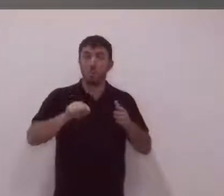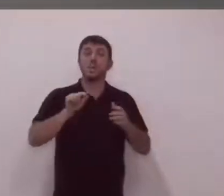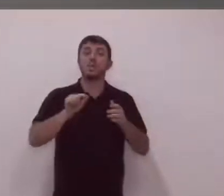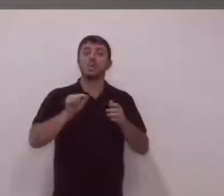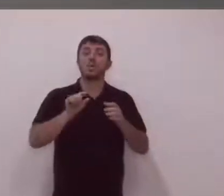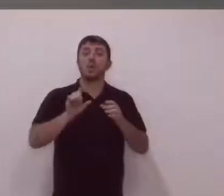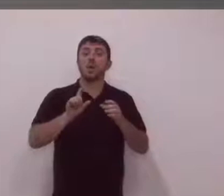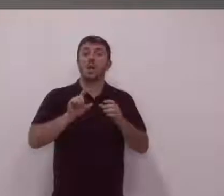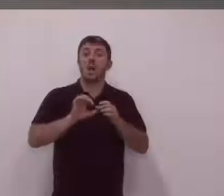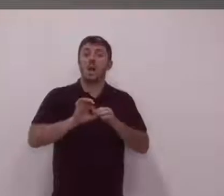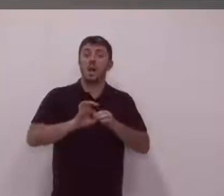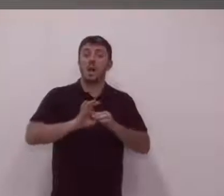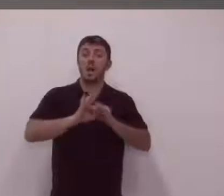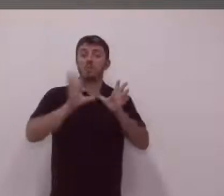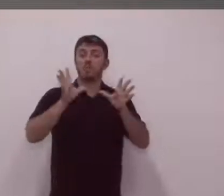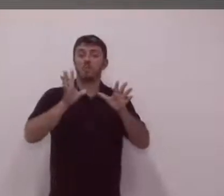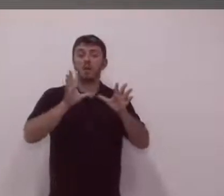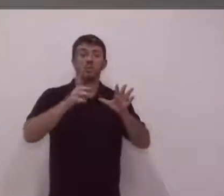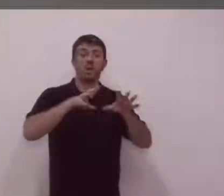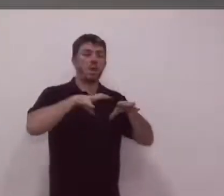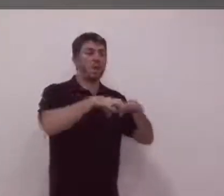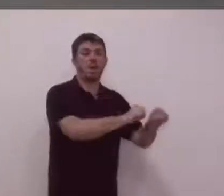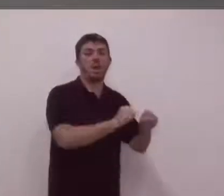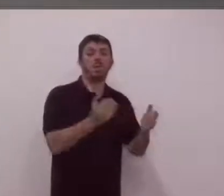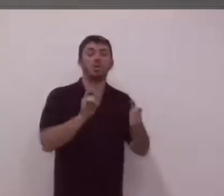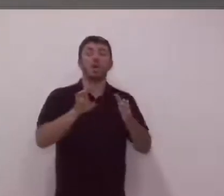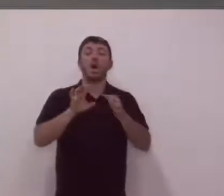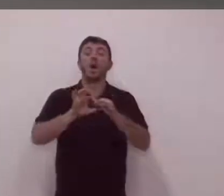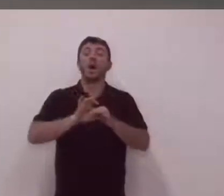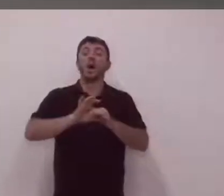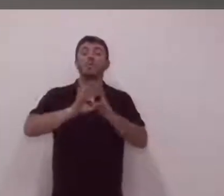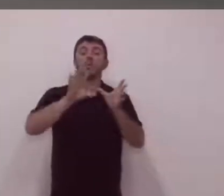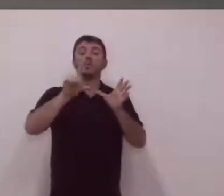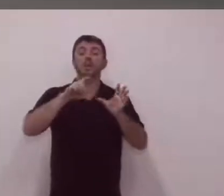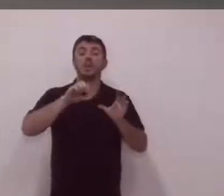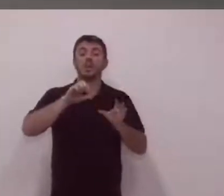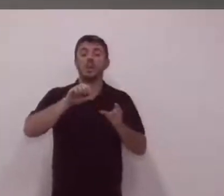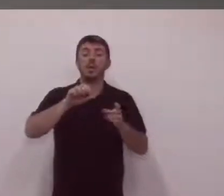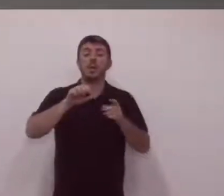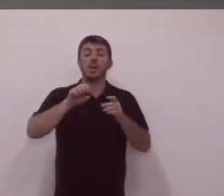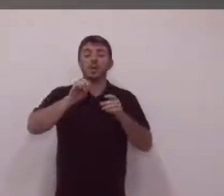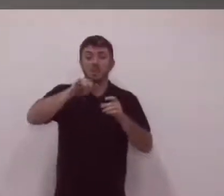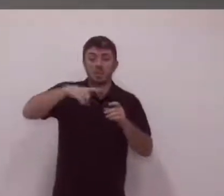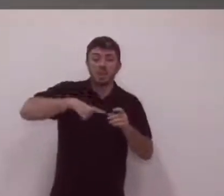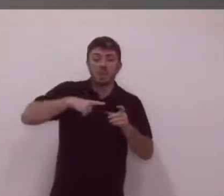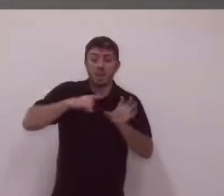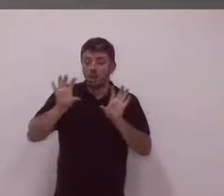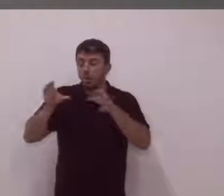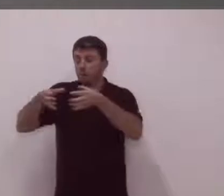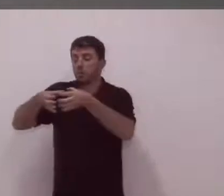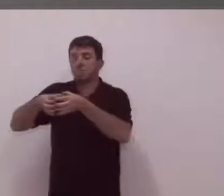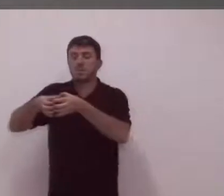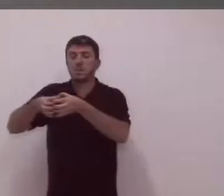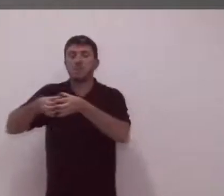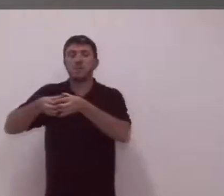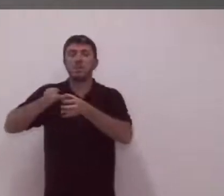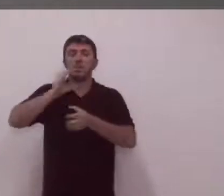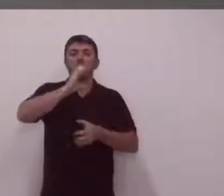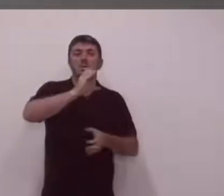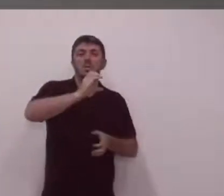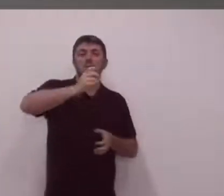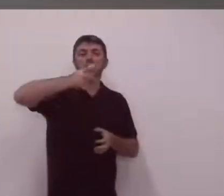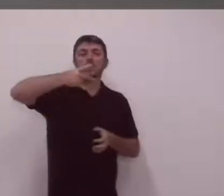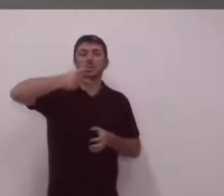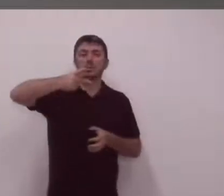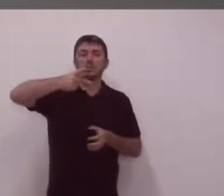de qualquer forma né como bem disse o nobre vereador que antecedeu gente quem for